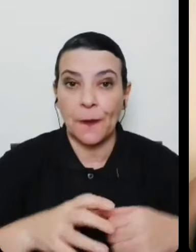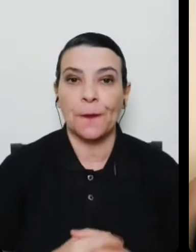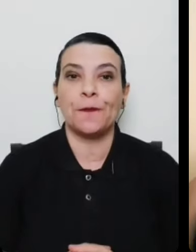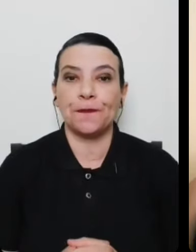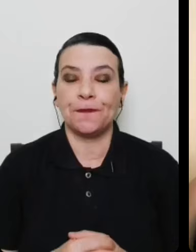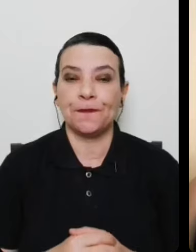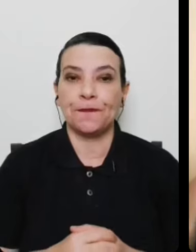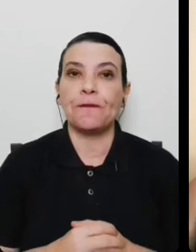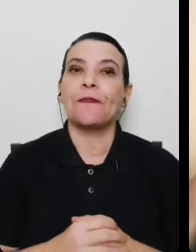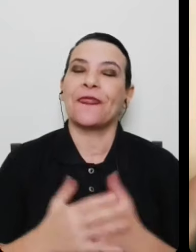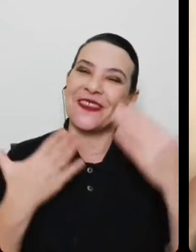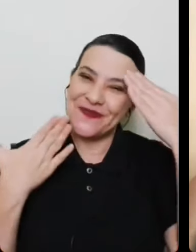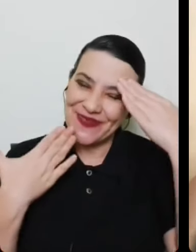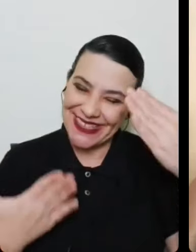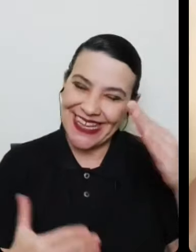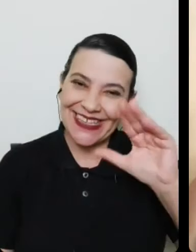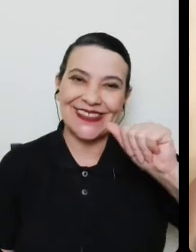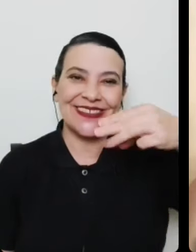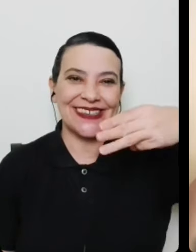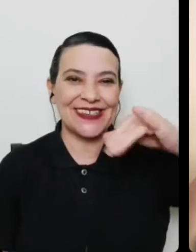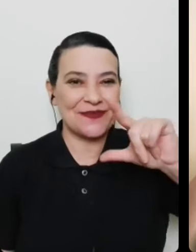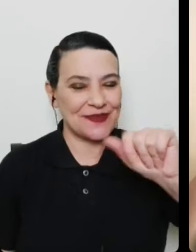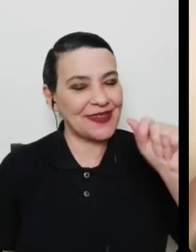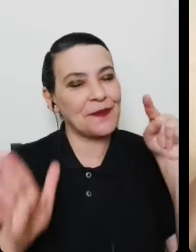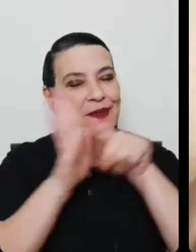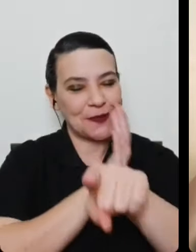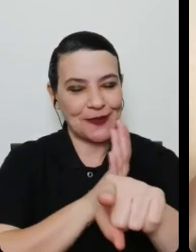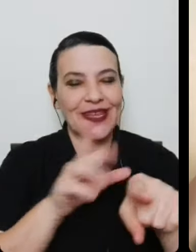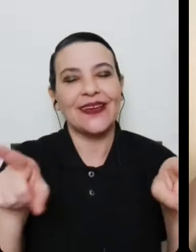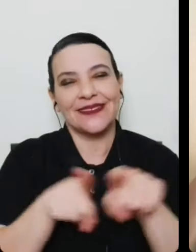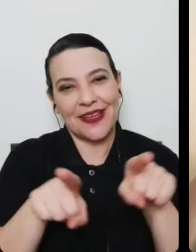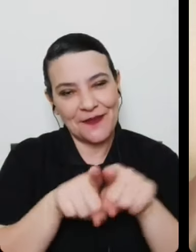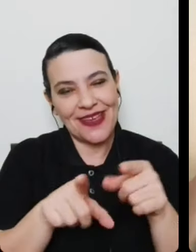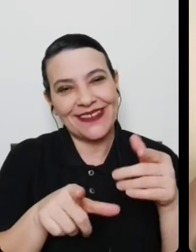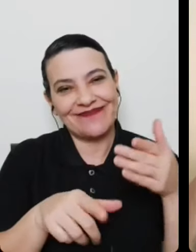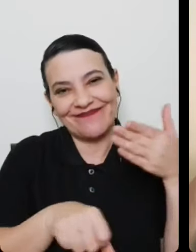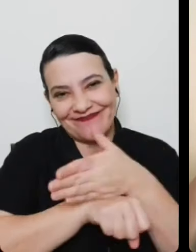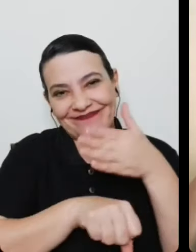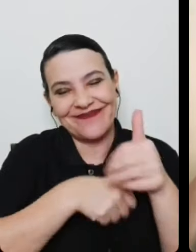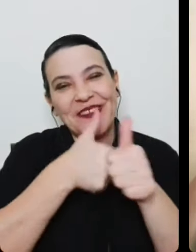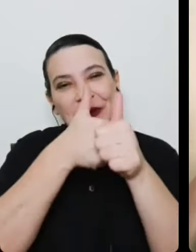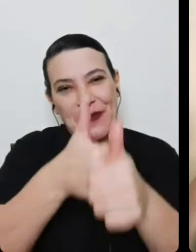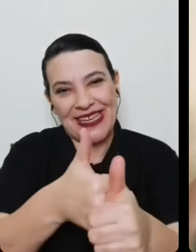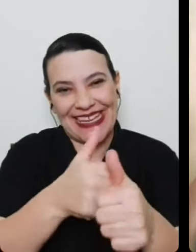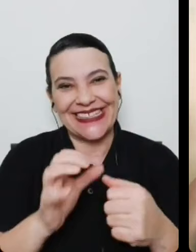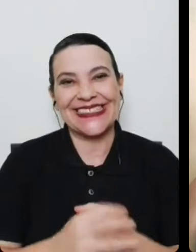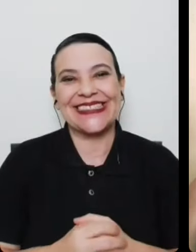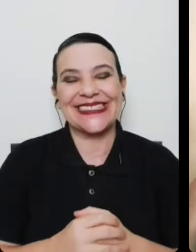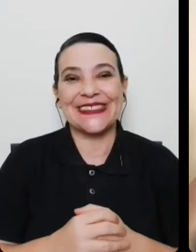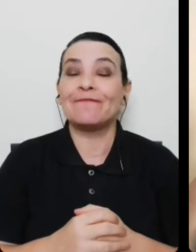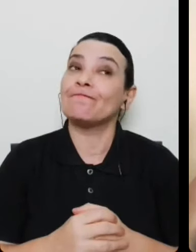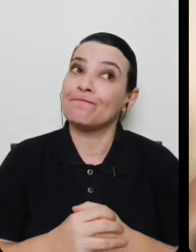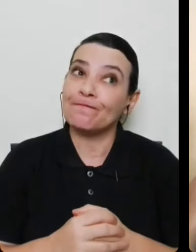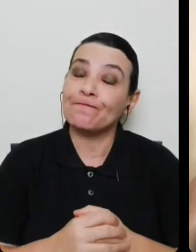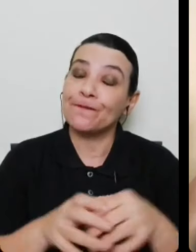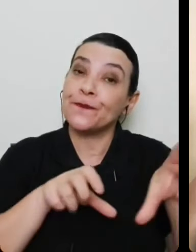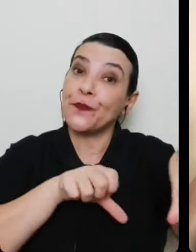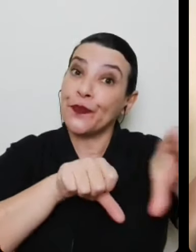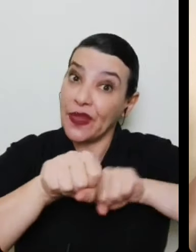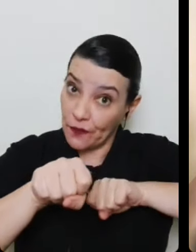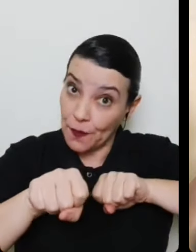Então, obrigado, Camila, pela pergunta e pela presença aí. A